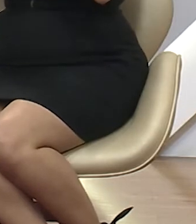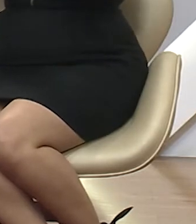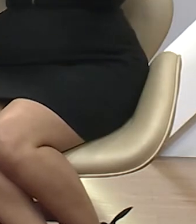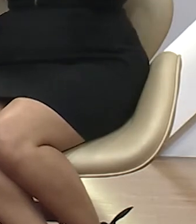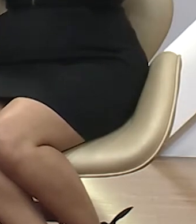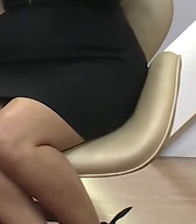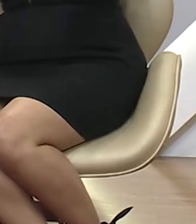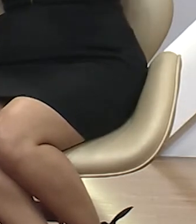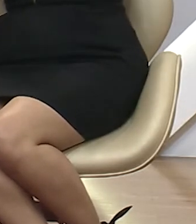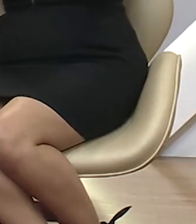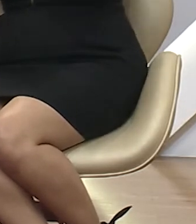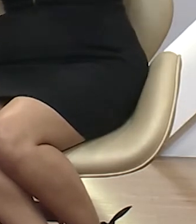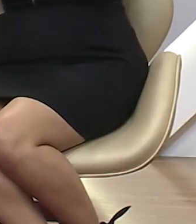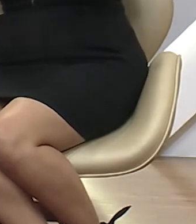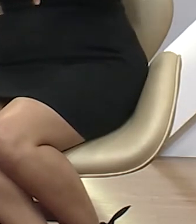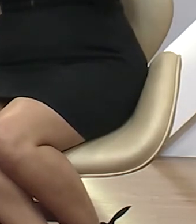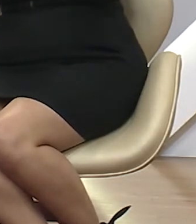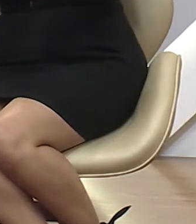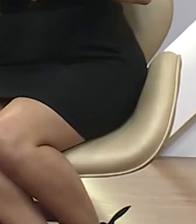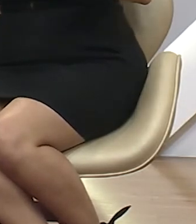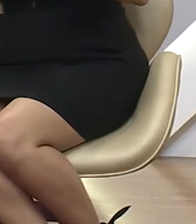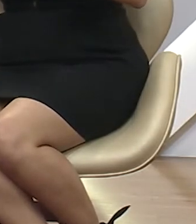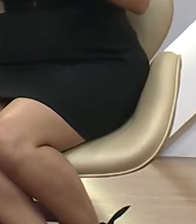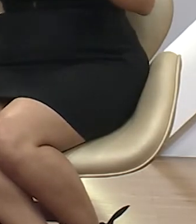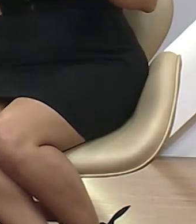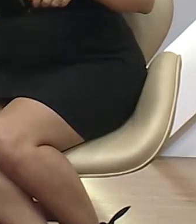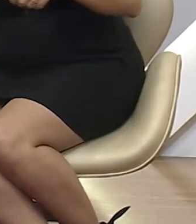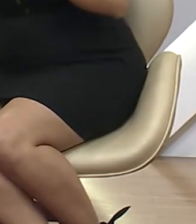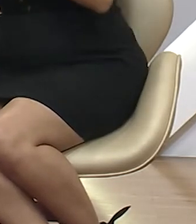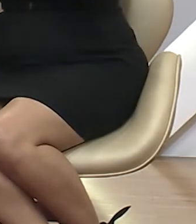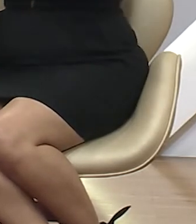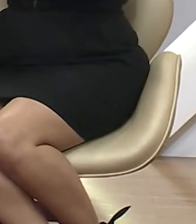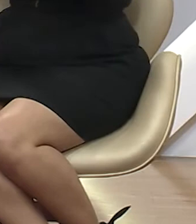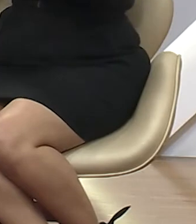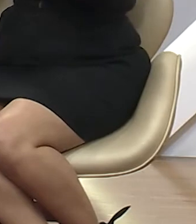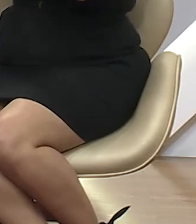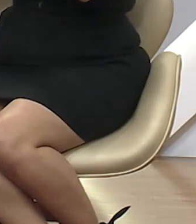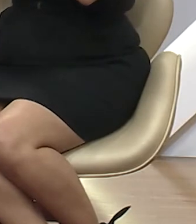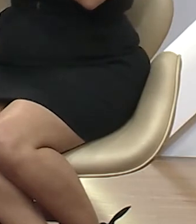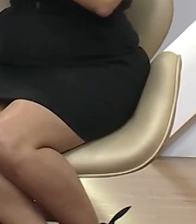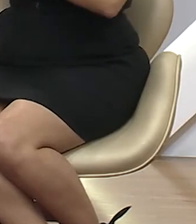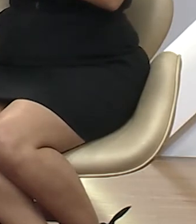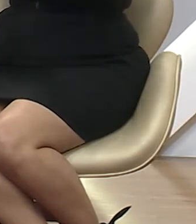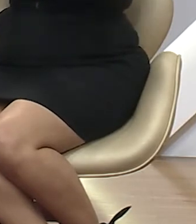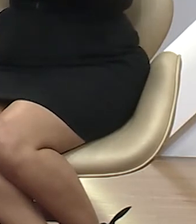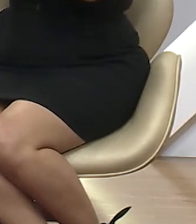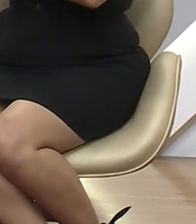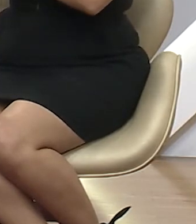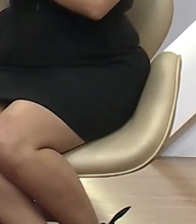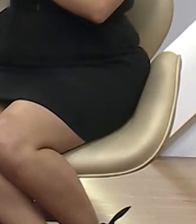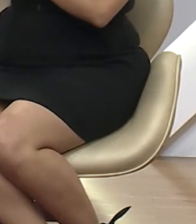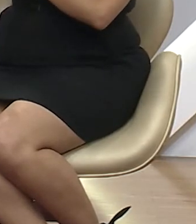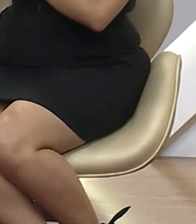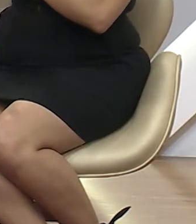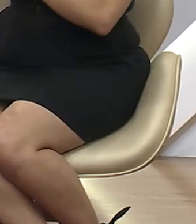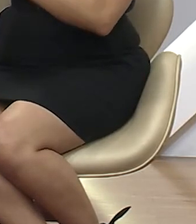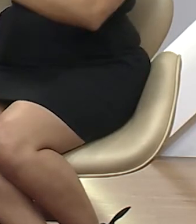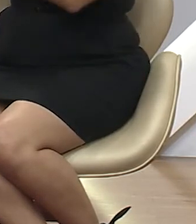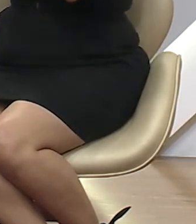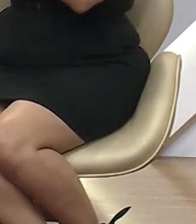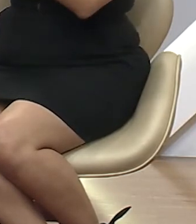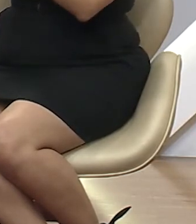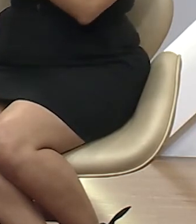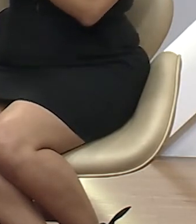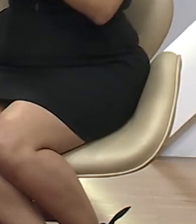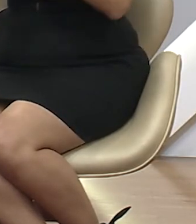nivelamento e os alunos interessados são avaliados para ver o nível e saber